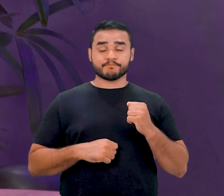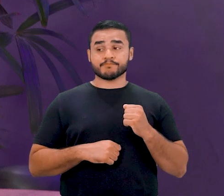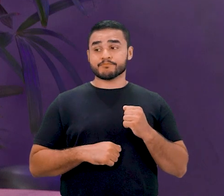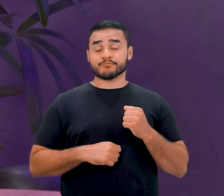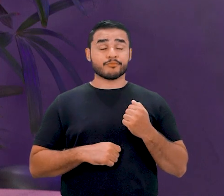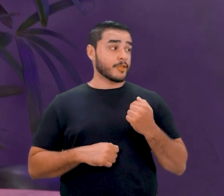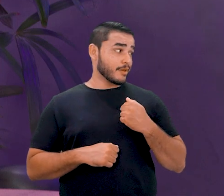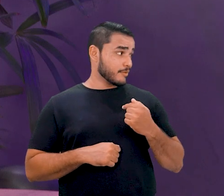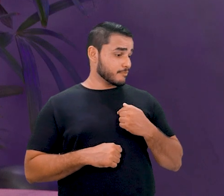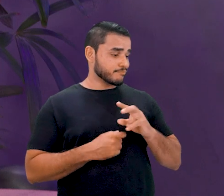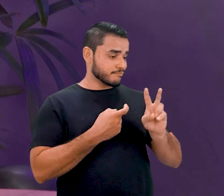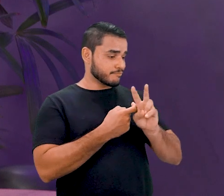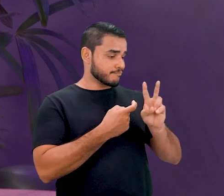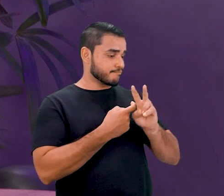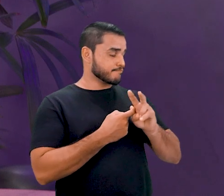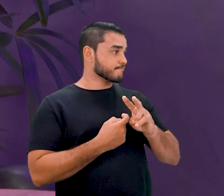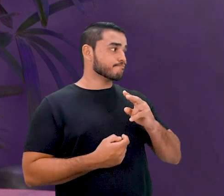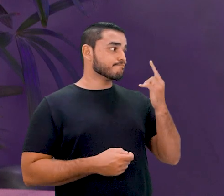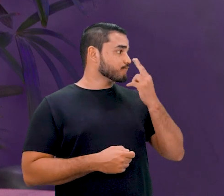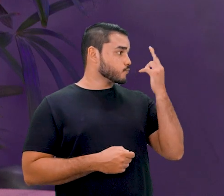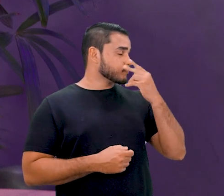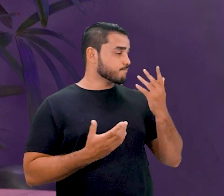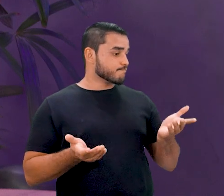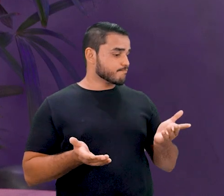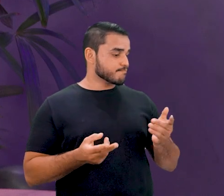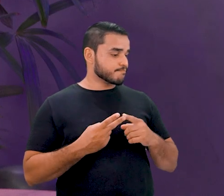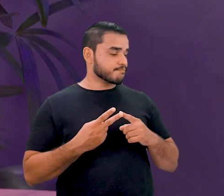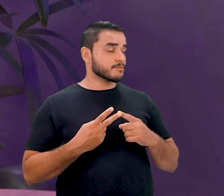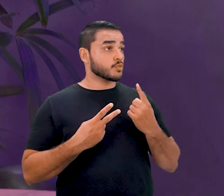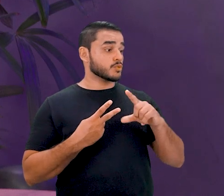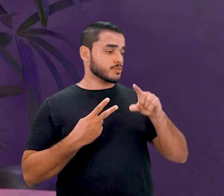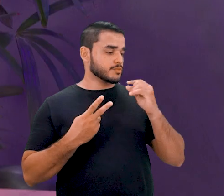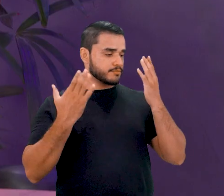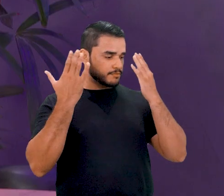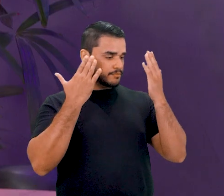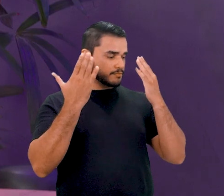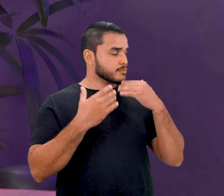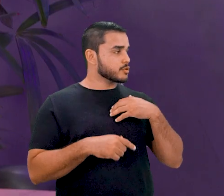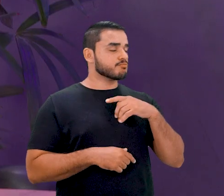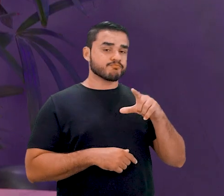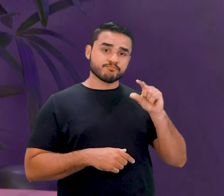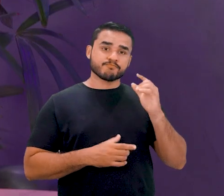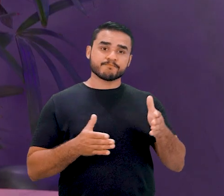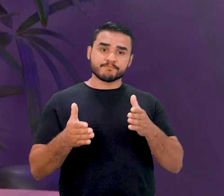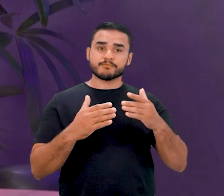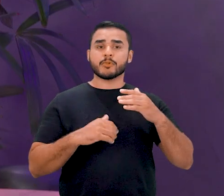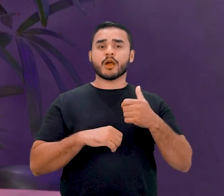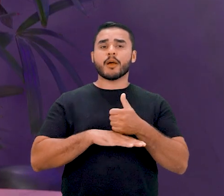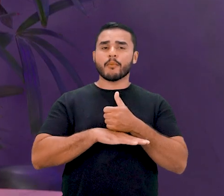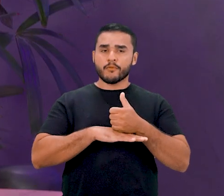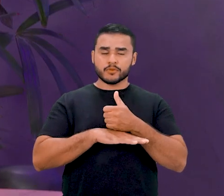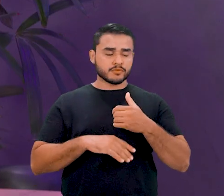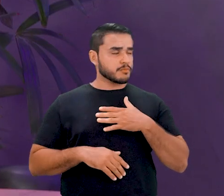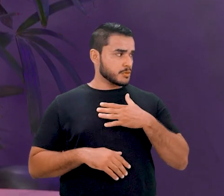por motivos óbvios. Era. E aí, psicologia era uma boa para mim. Assim, profissionalmente falando, eu nem tinha